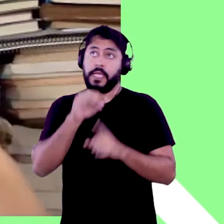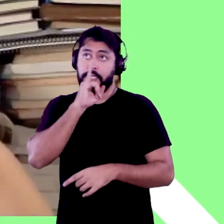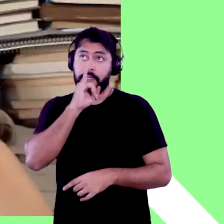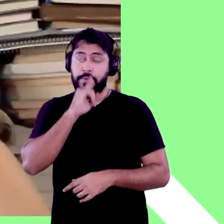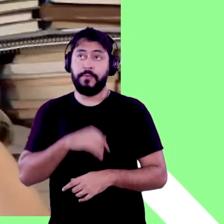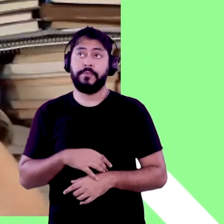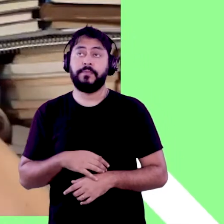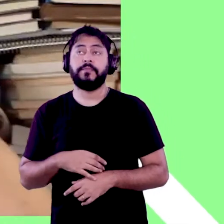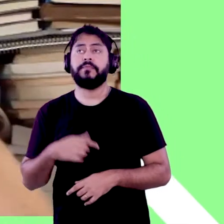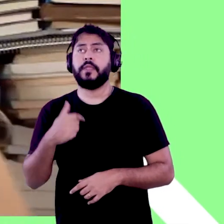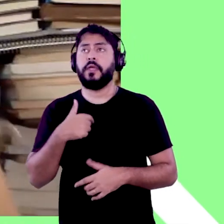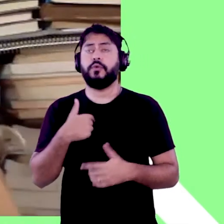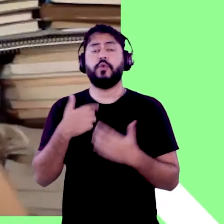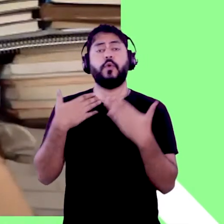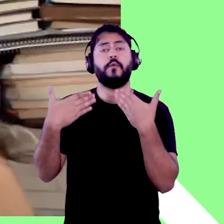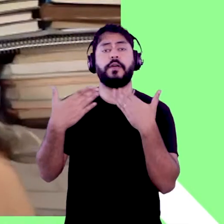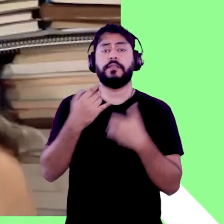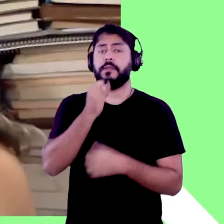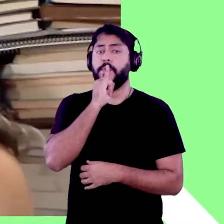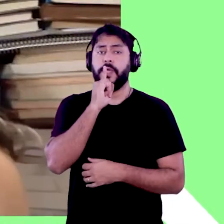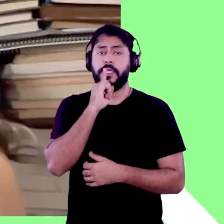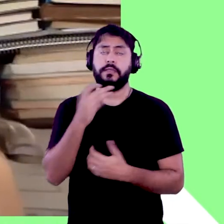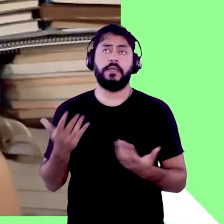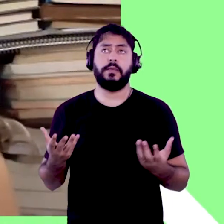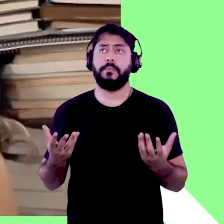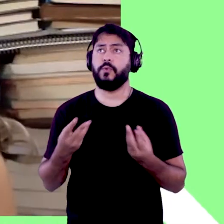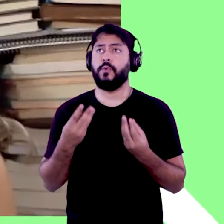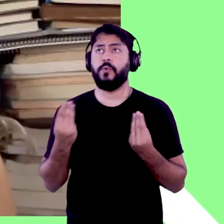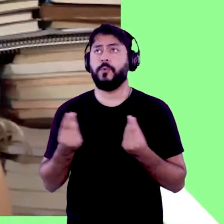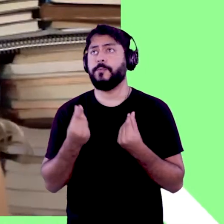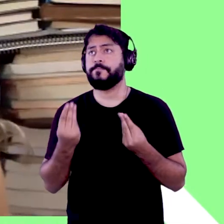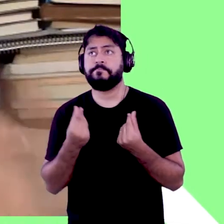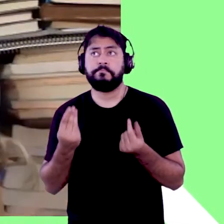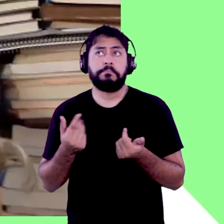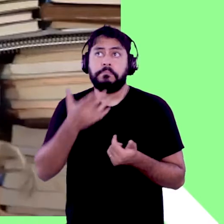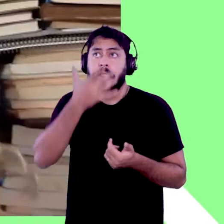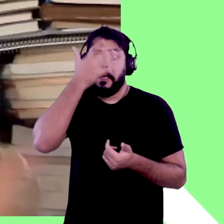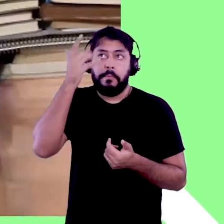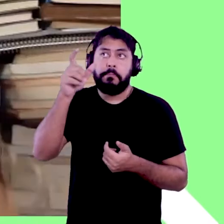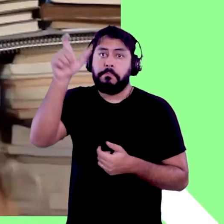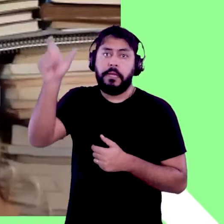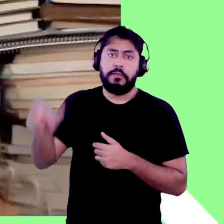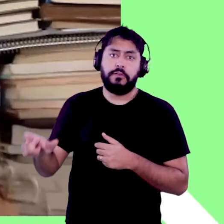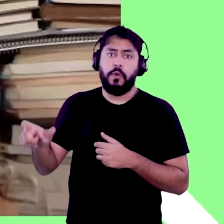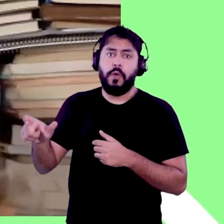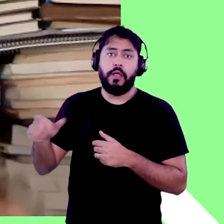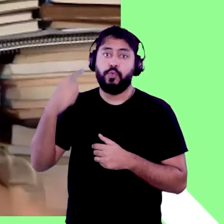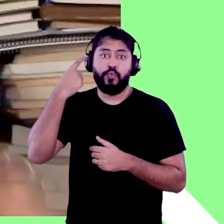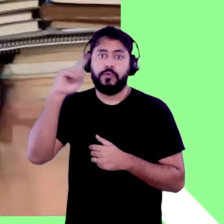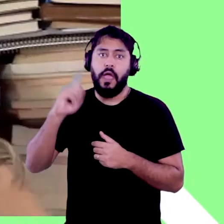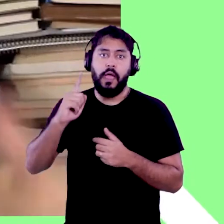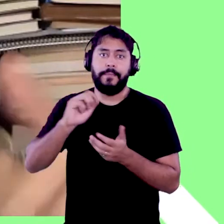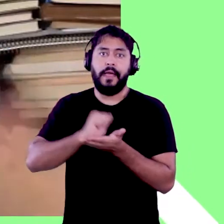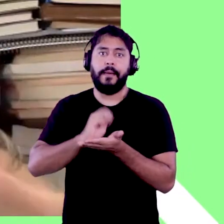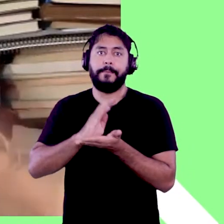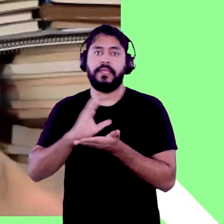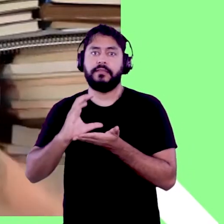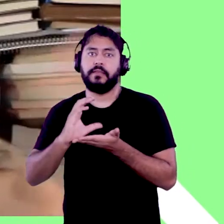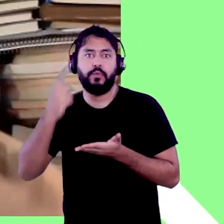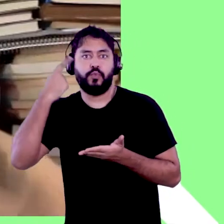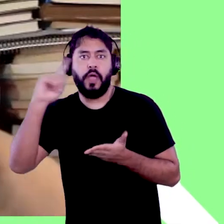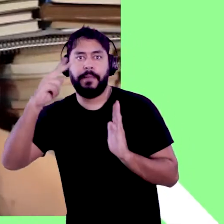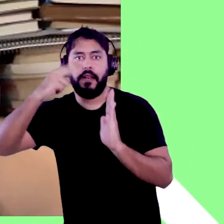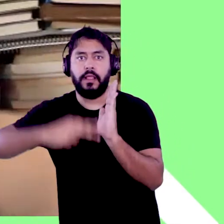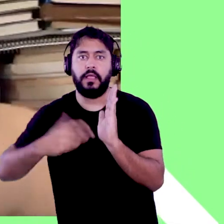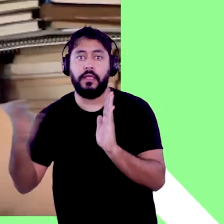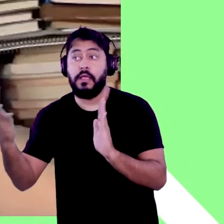estou conversando, por exemplo, com alguma pessoa que é analfabeta, então eu preciso me comunicar com